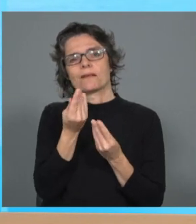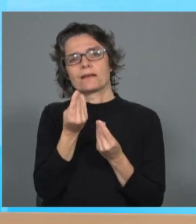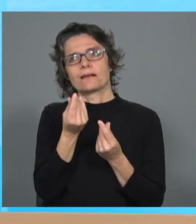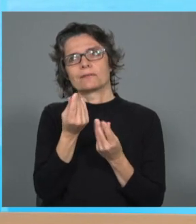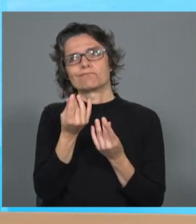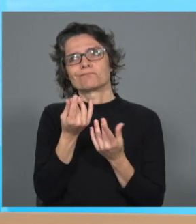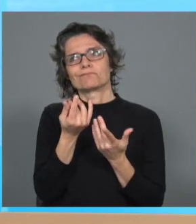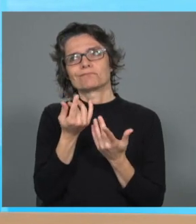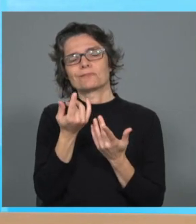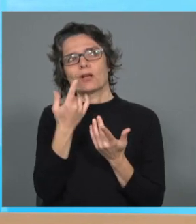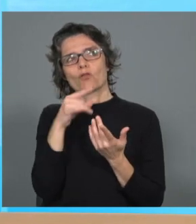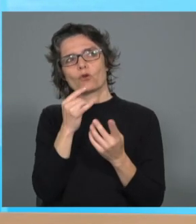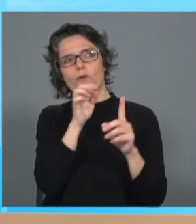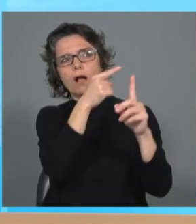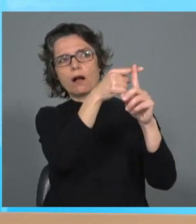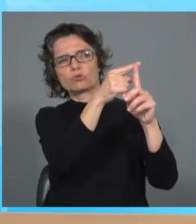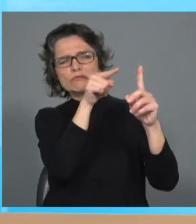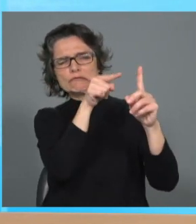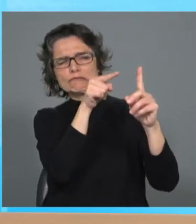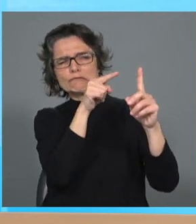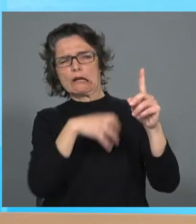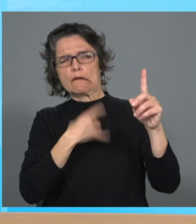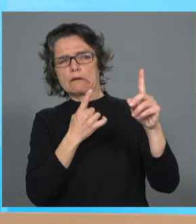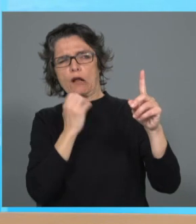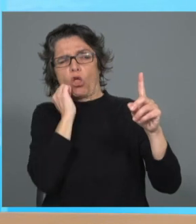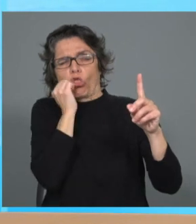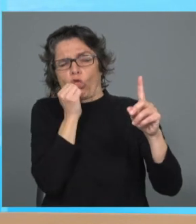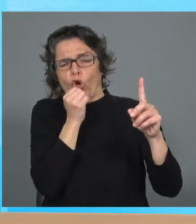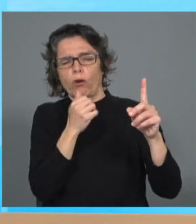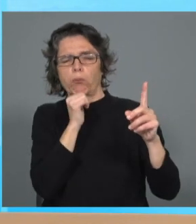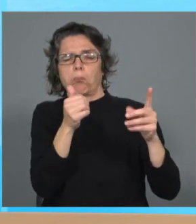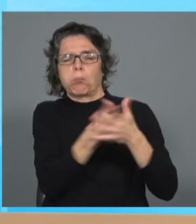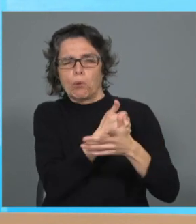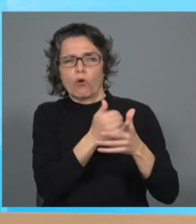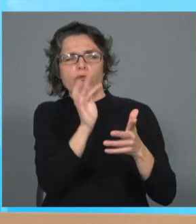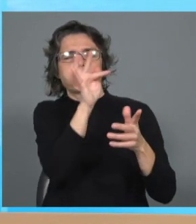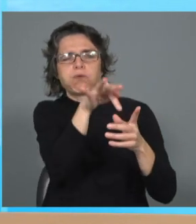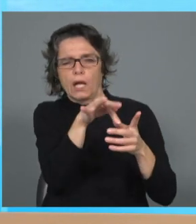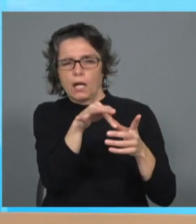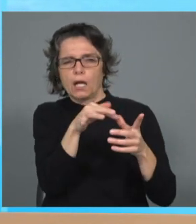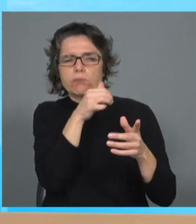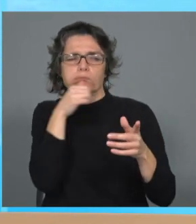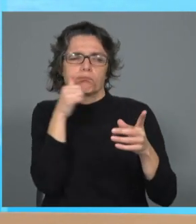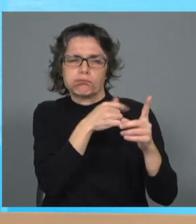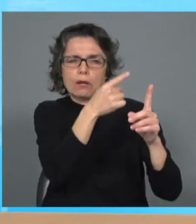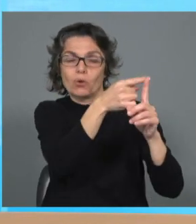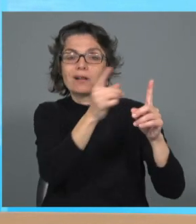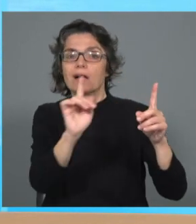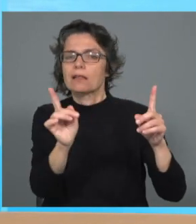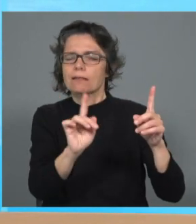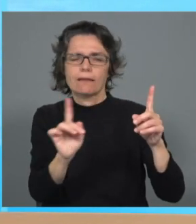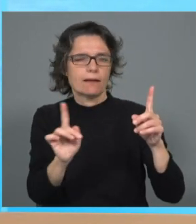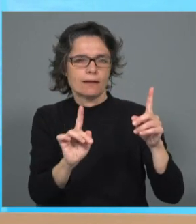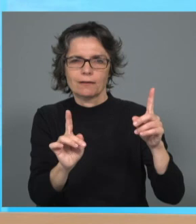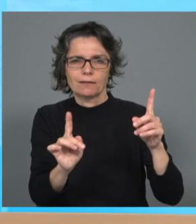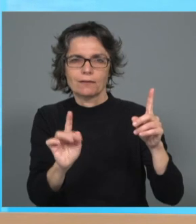em ver na cruz a dor, a morte, o fim, o sofrimento, mas a verdade é que